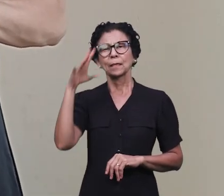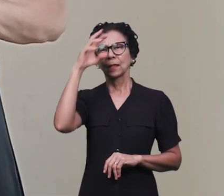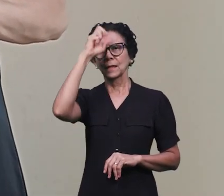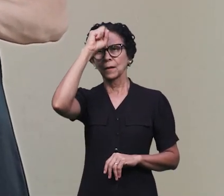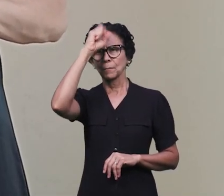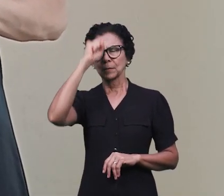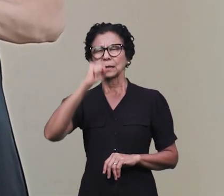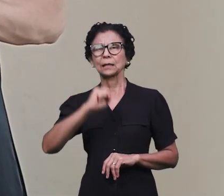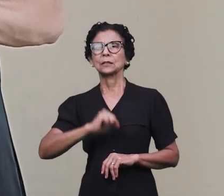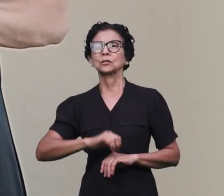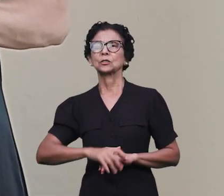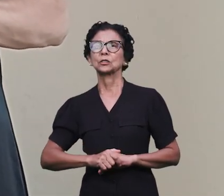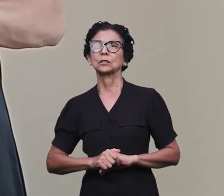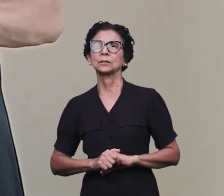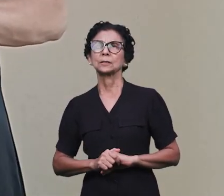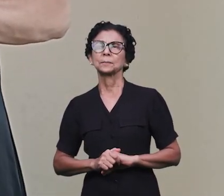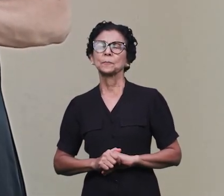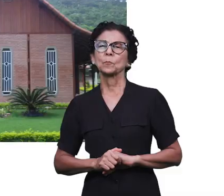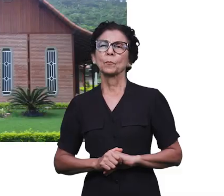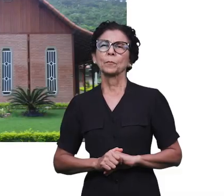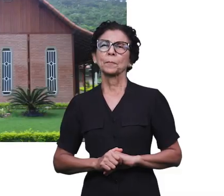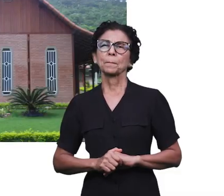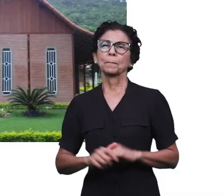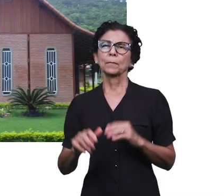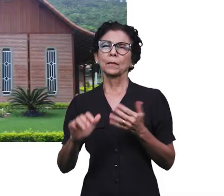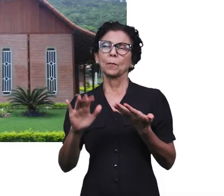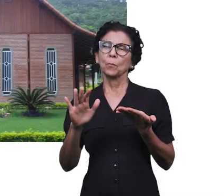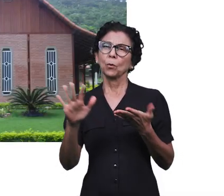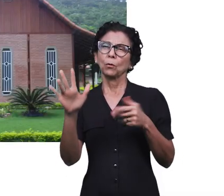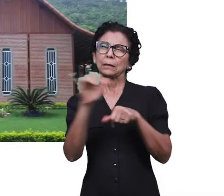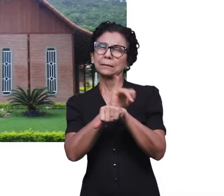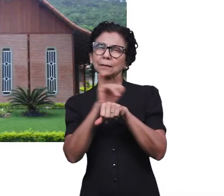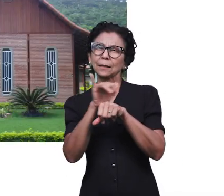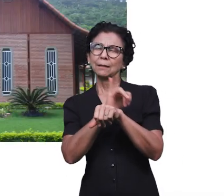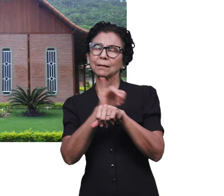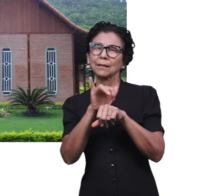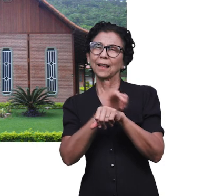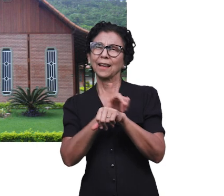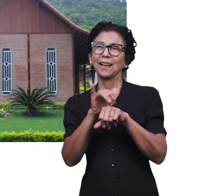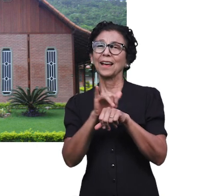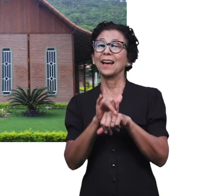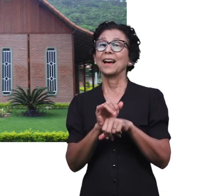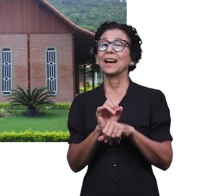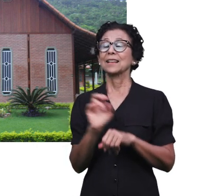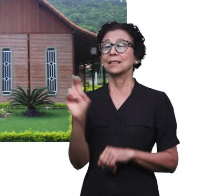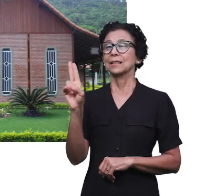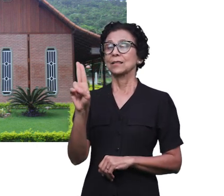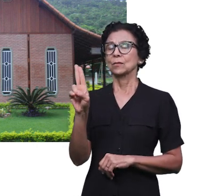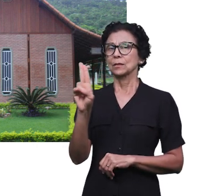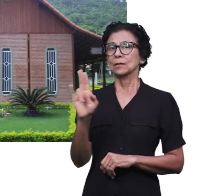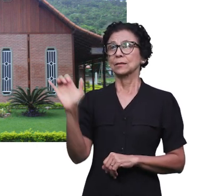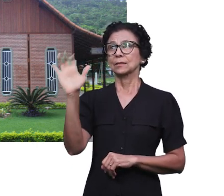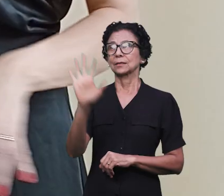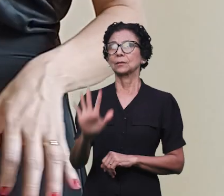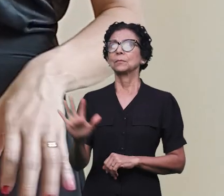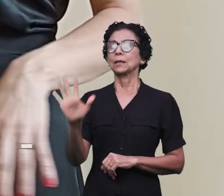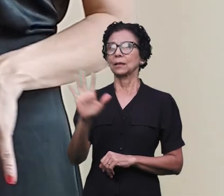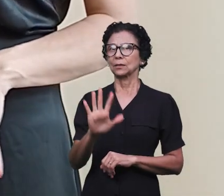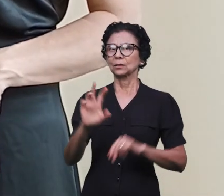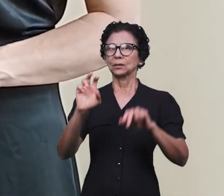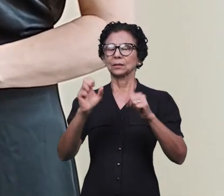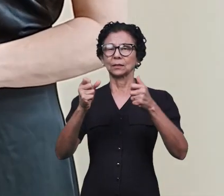nós notamos que ela não tem assimilado o conteúdo da aula, utilizar essas imagens que vai trazer para ela